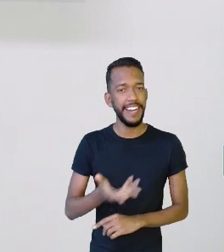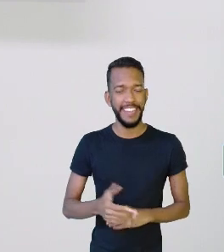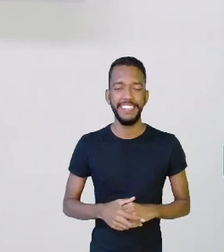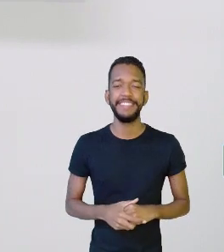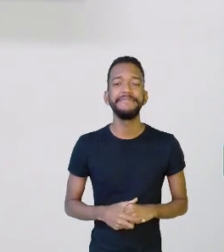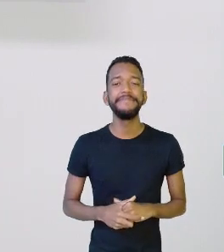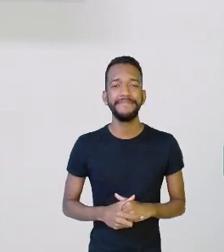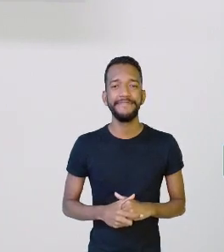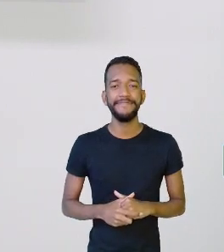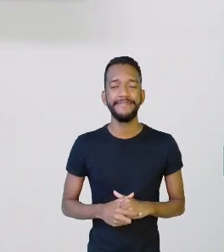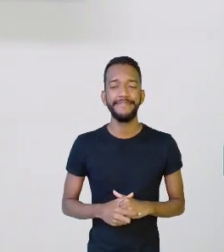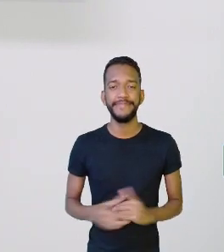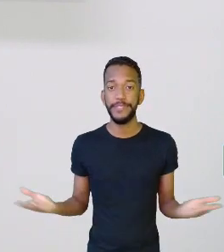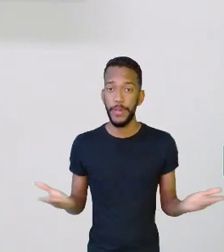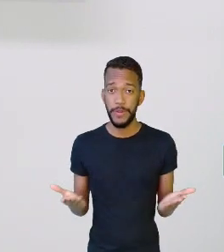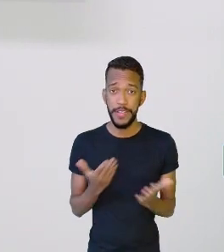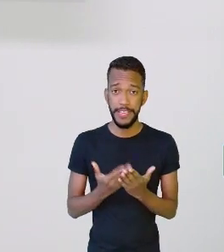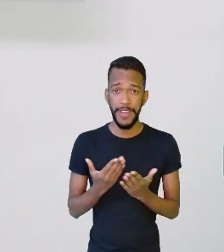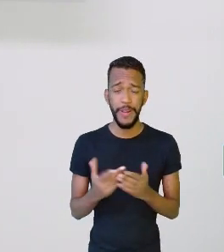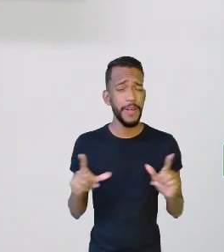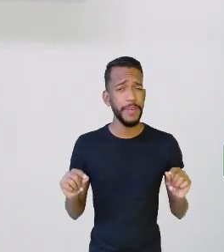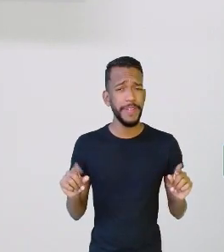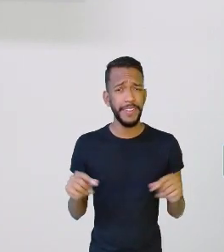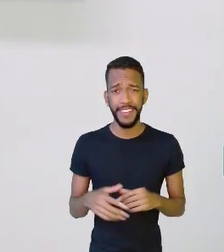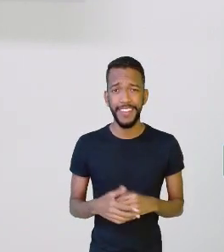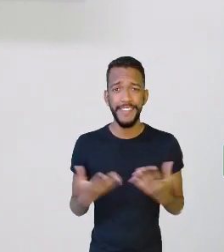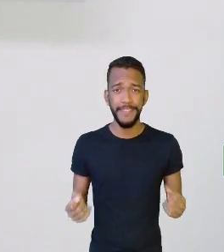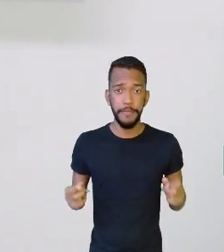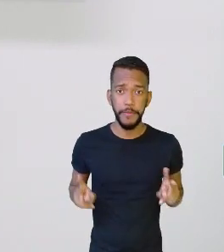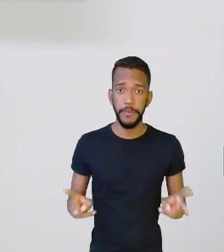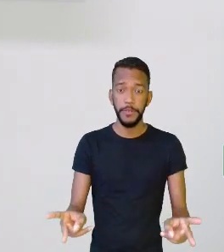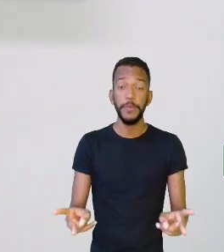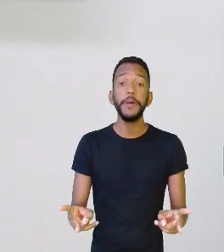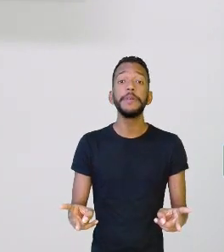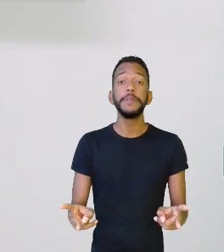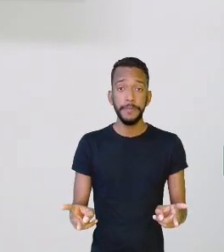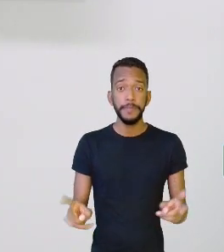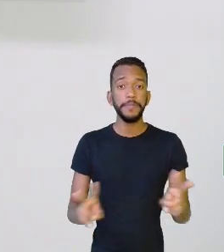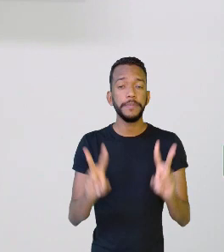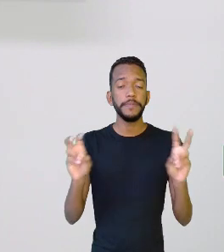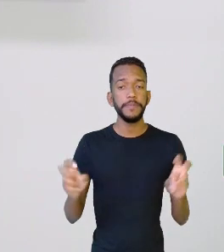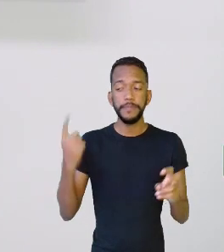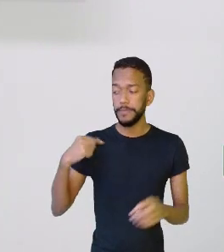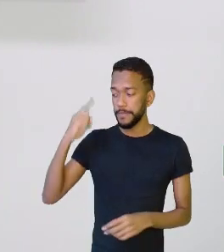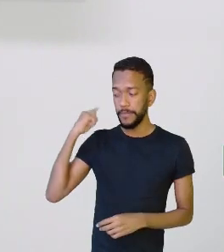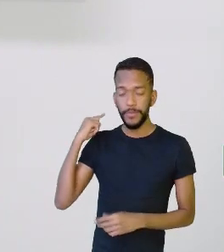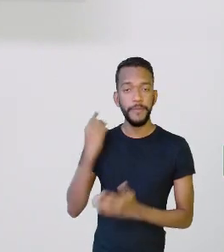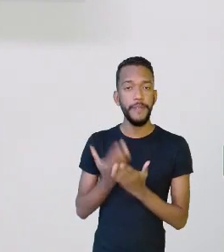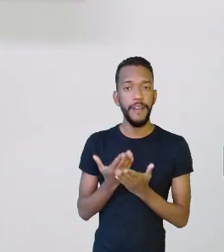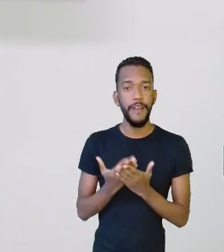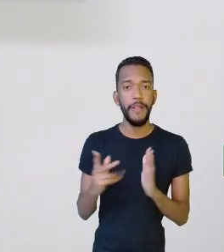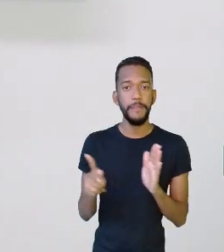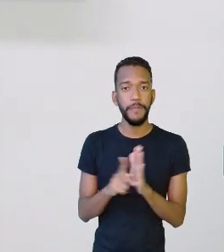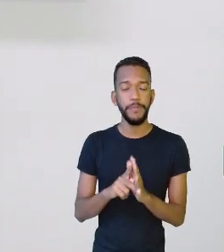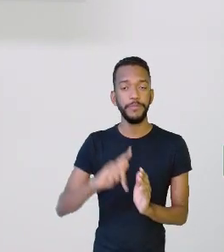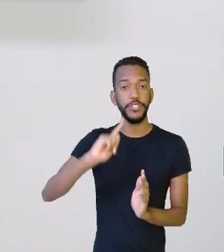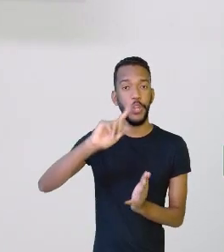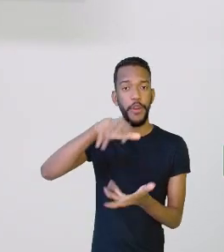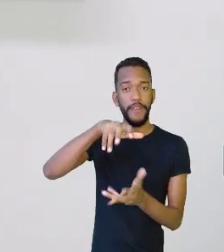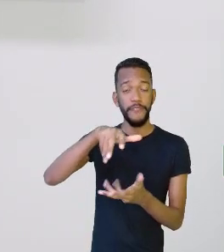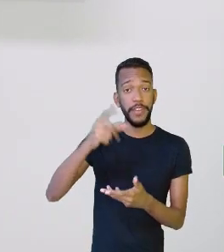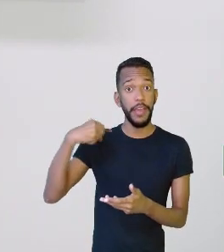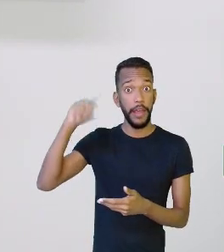Acelera. Na aula de hoje, nós vamos dar continuidade à última aula de Geografia que trabalhamos na